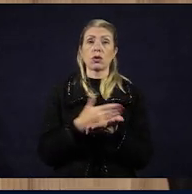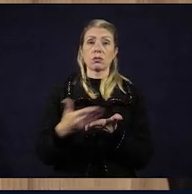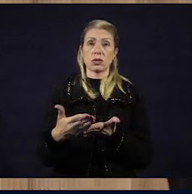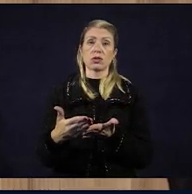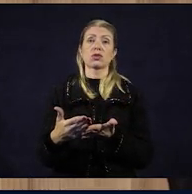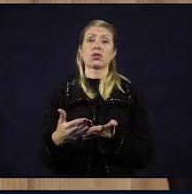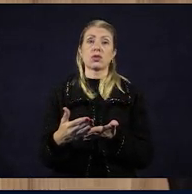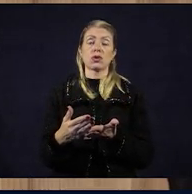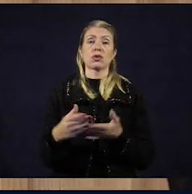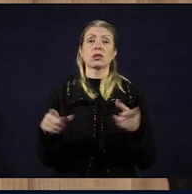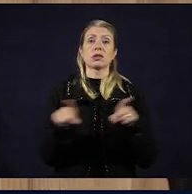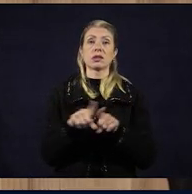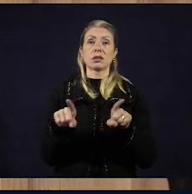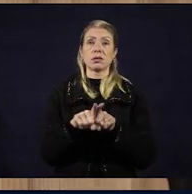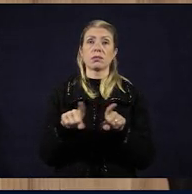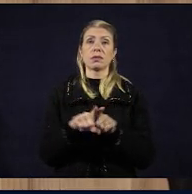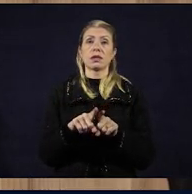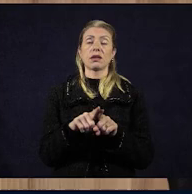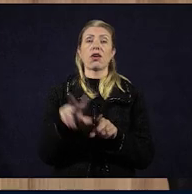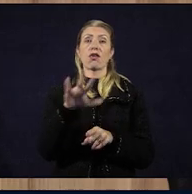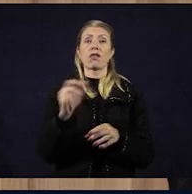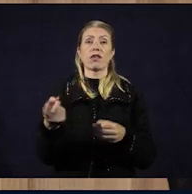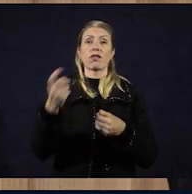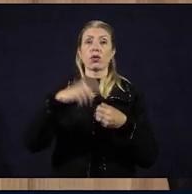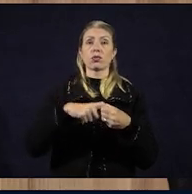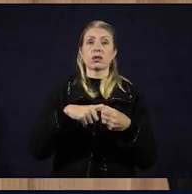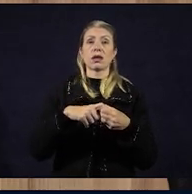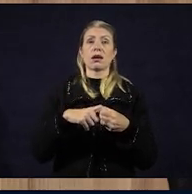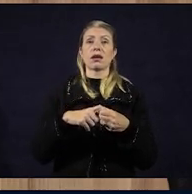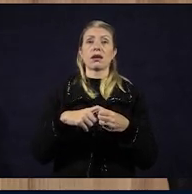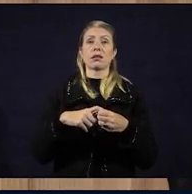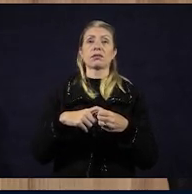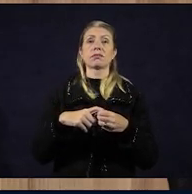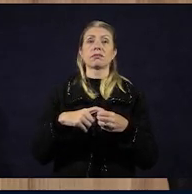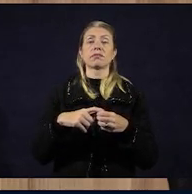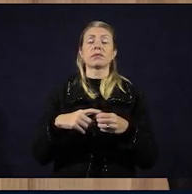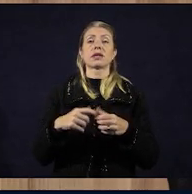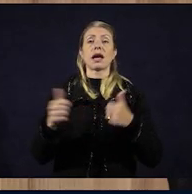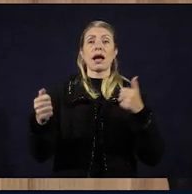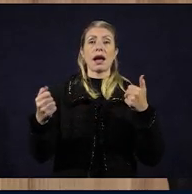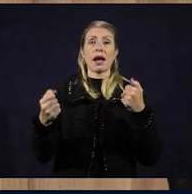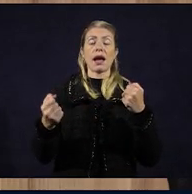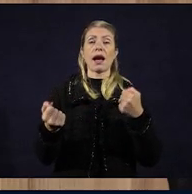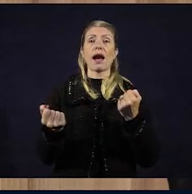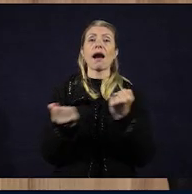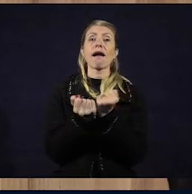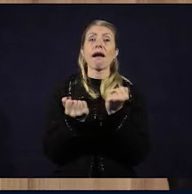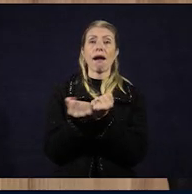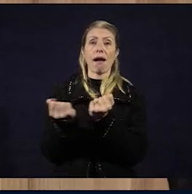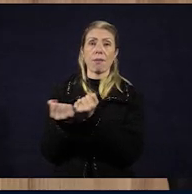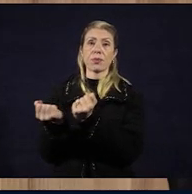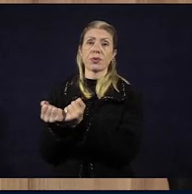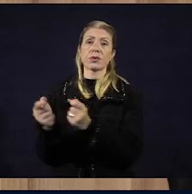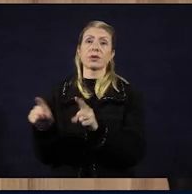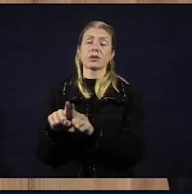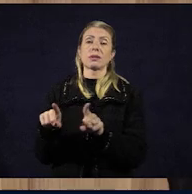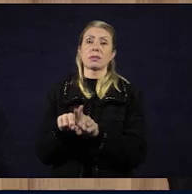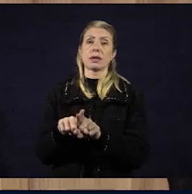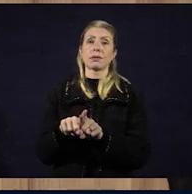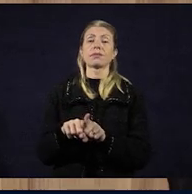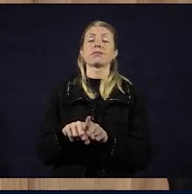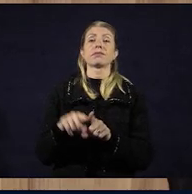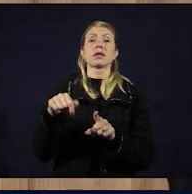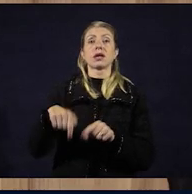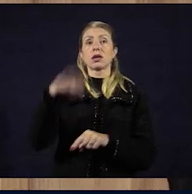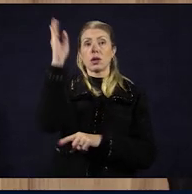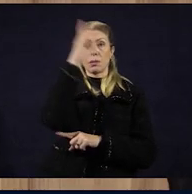standalone ele agora vai voltar a cabear e começar a instalação de antenas do standalone o